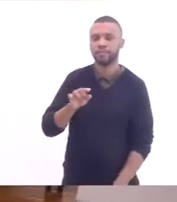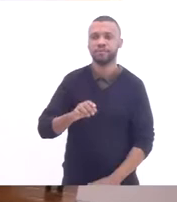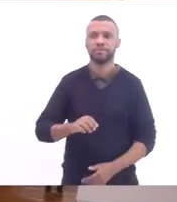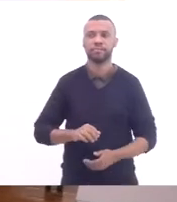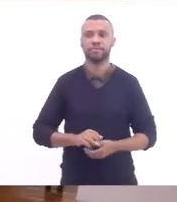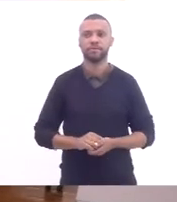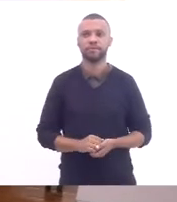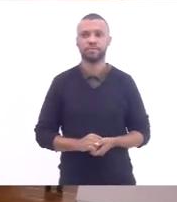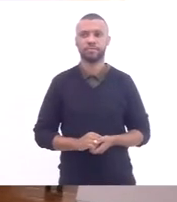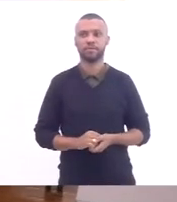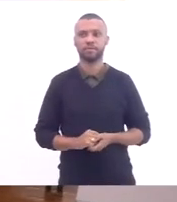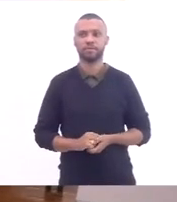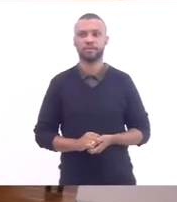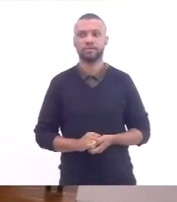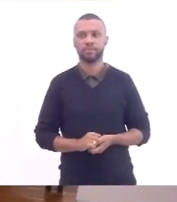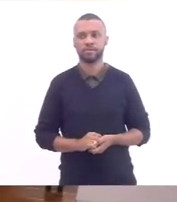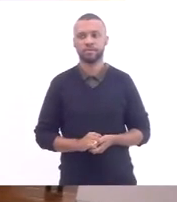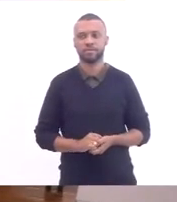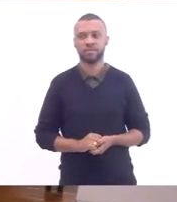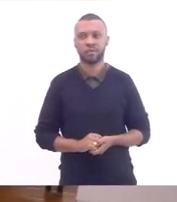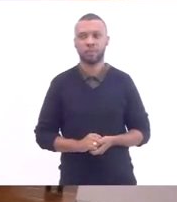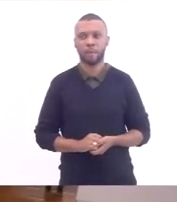E ela que tem a